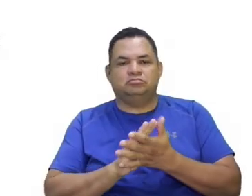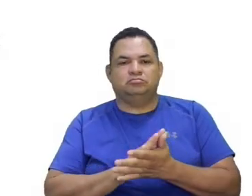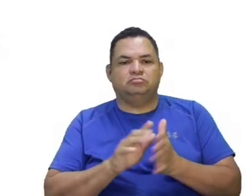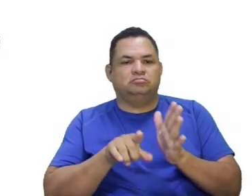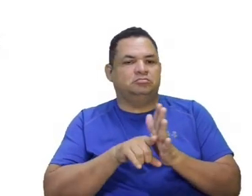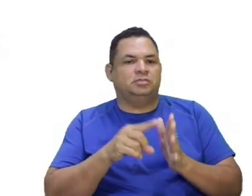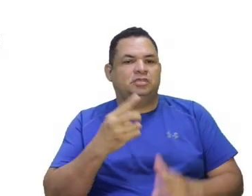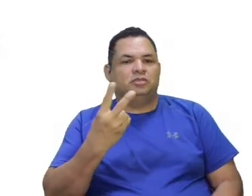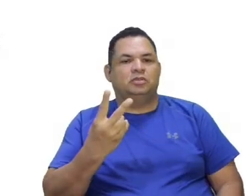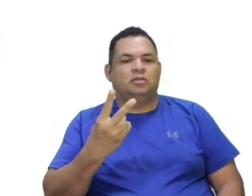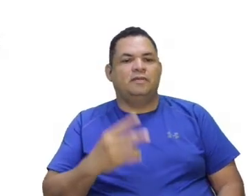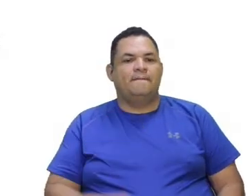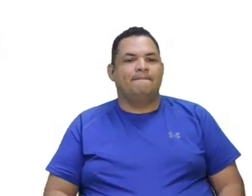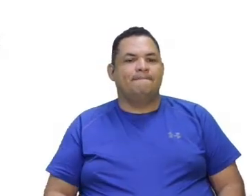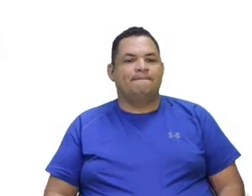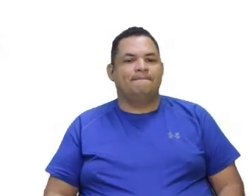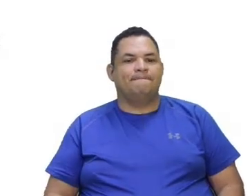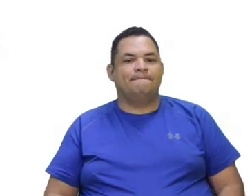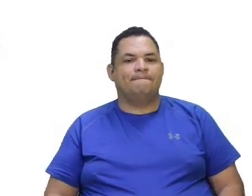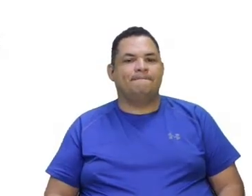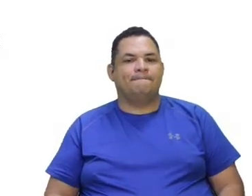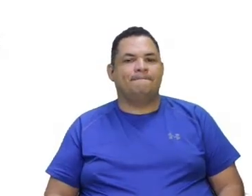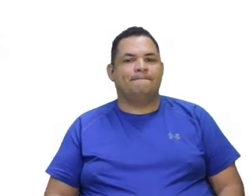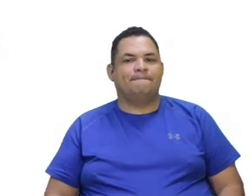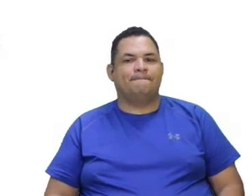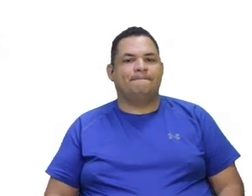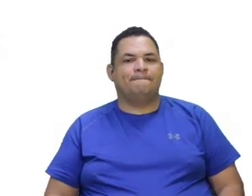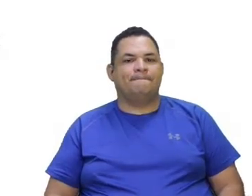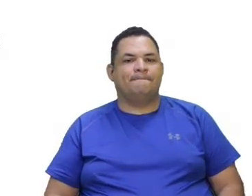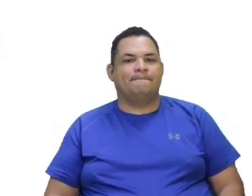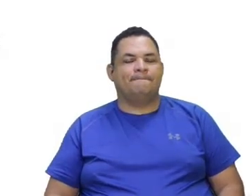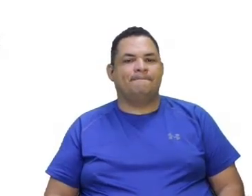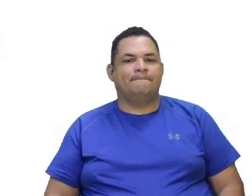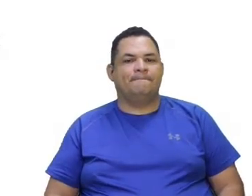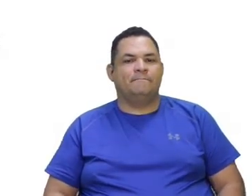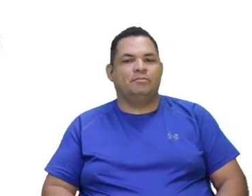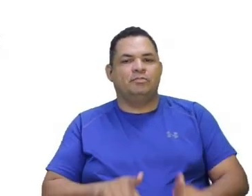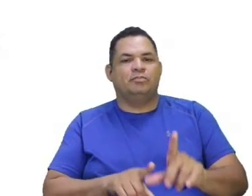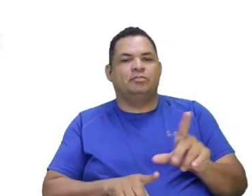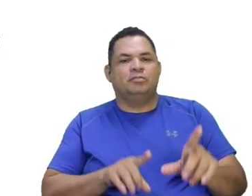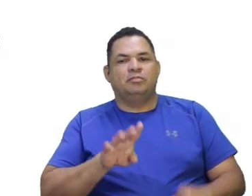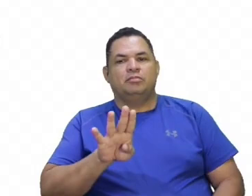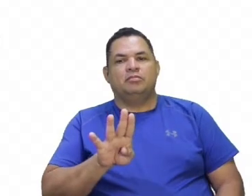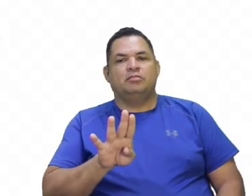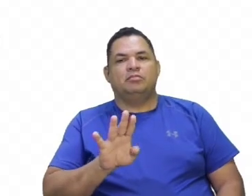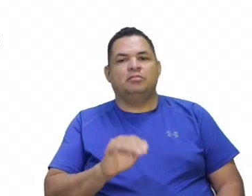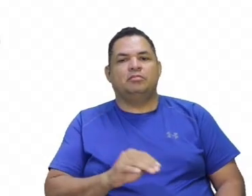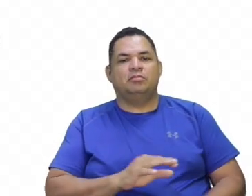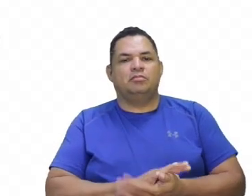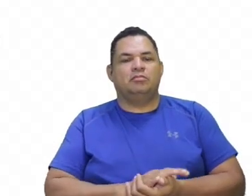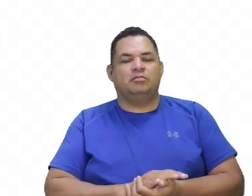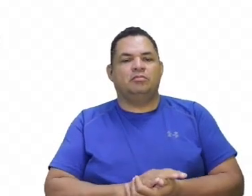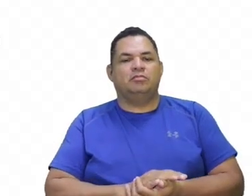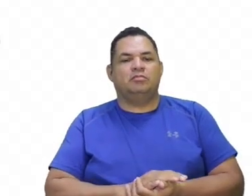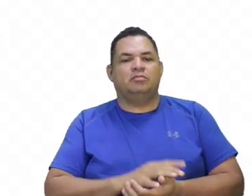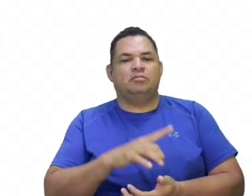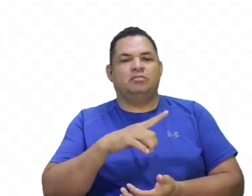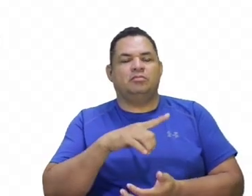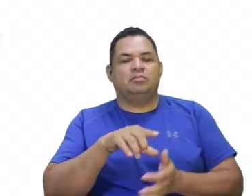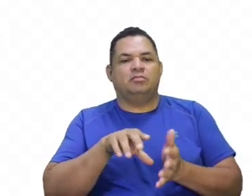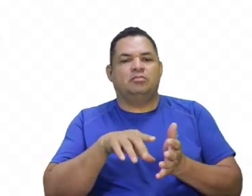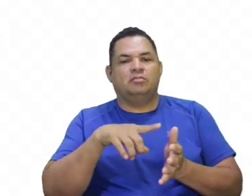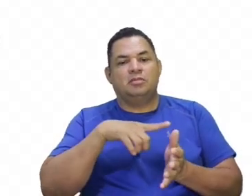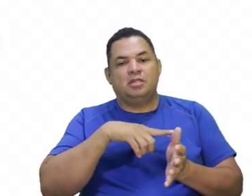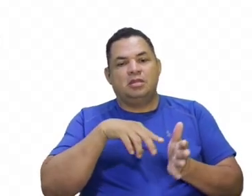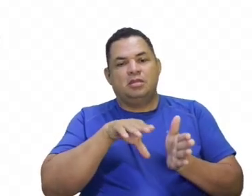de -2. Então, não está certa. Na letra B, ele diz: tem menos